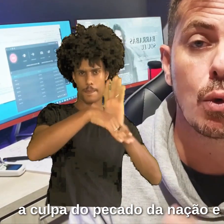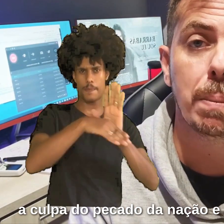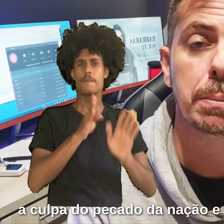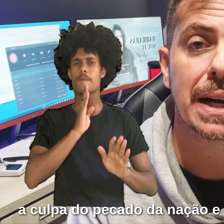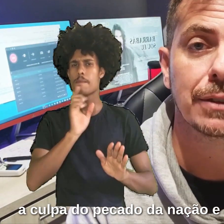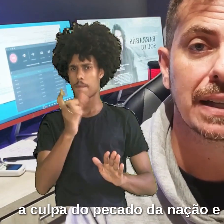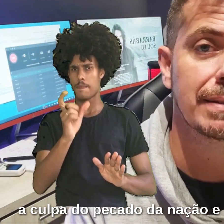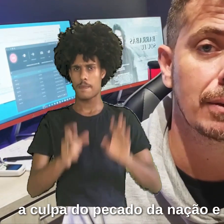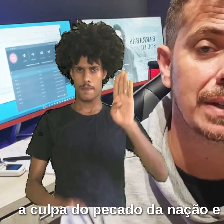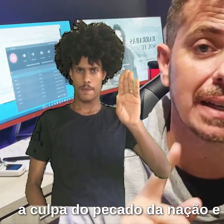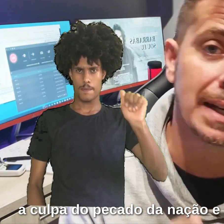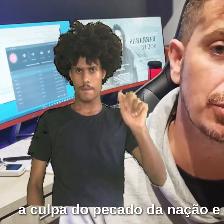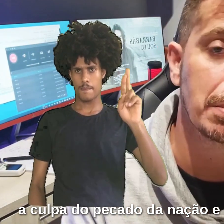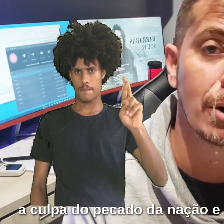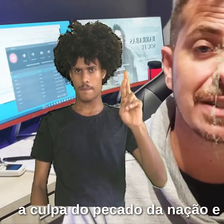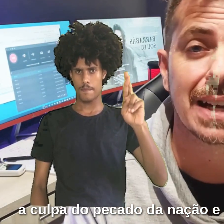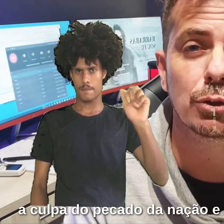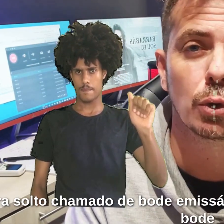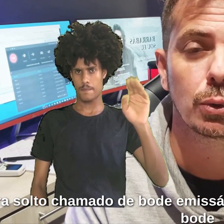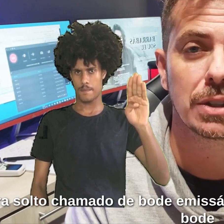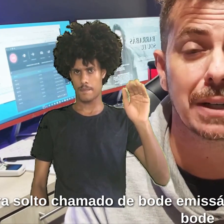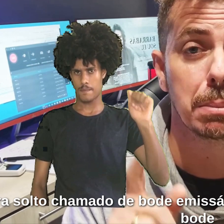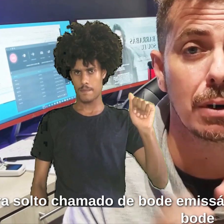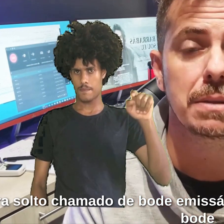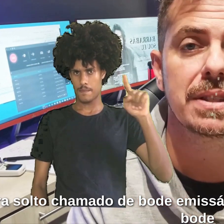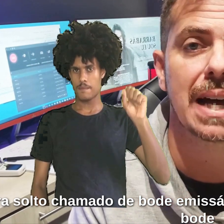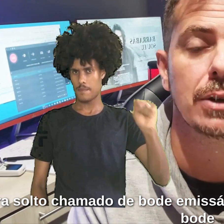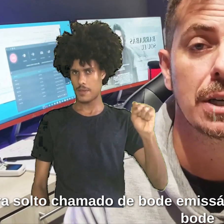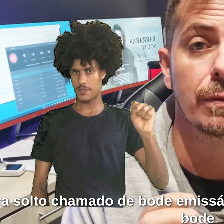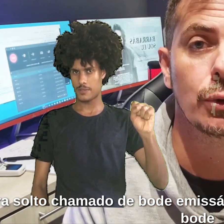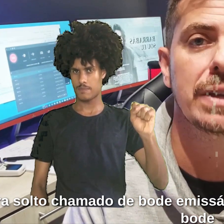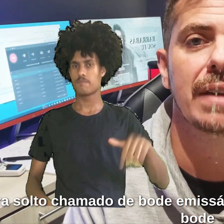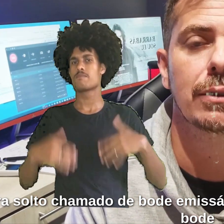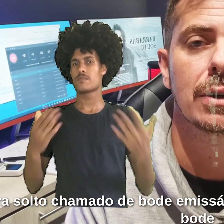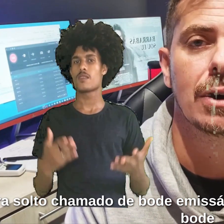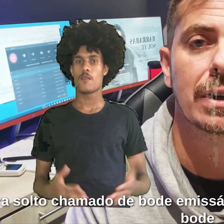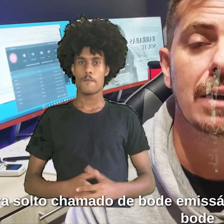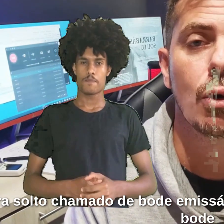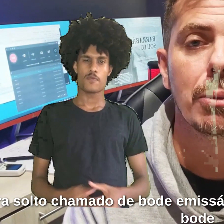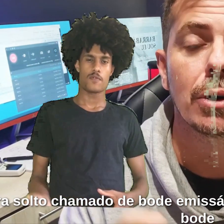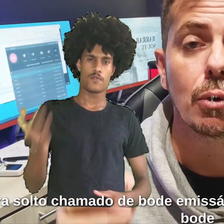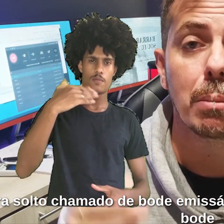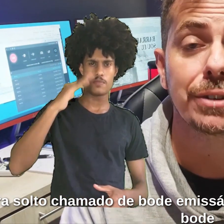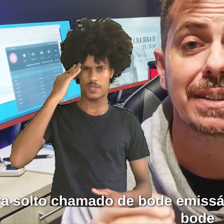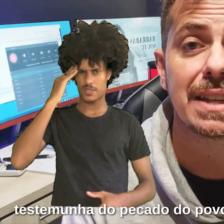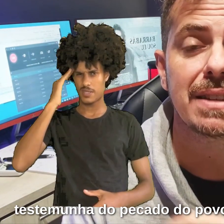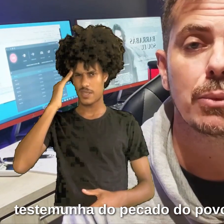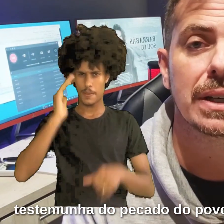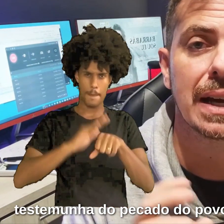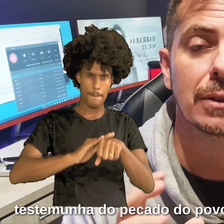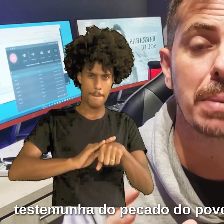a culpa do pecado da nação e aquele outro bode que era solto, chamado bode emissário, no deserto. Ok? Como um